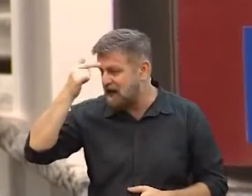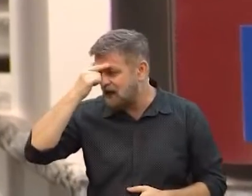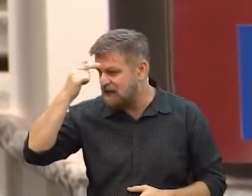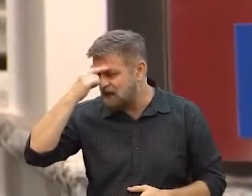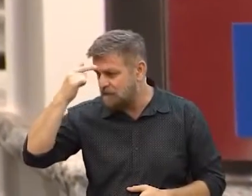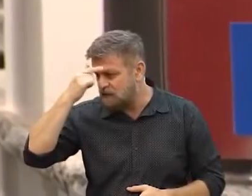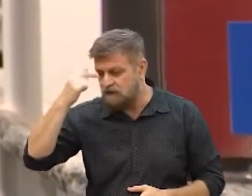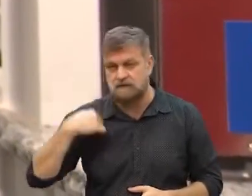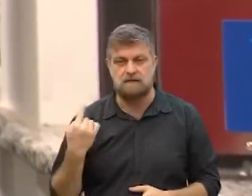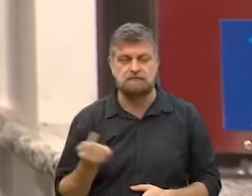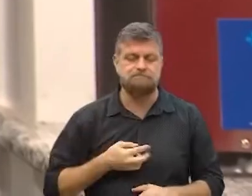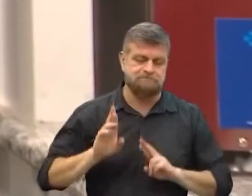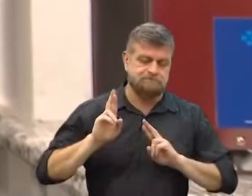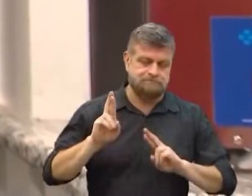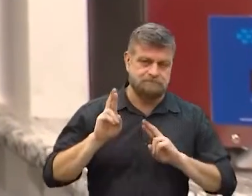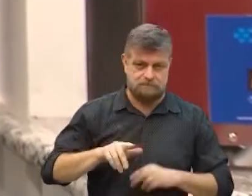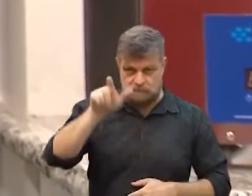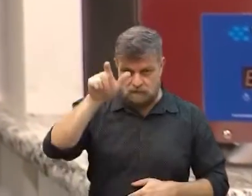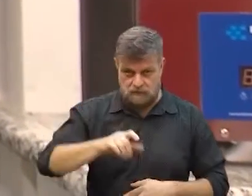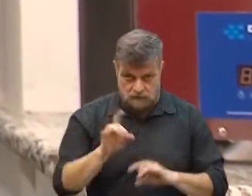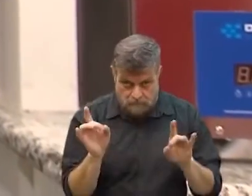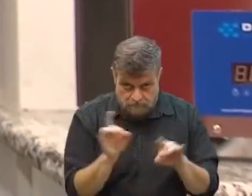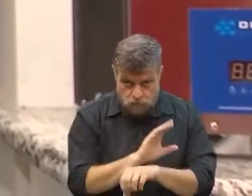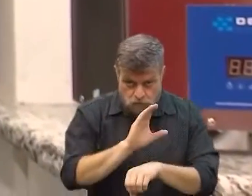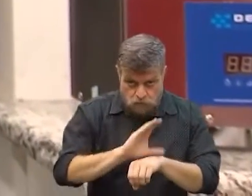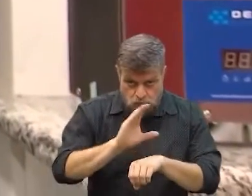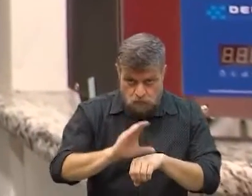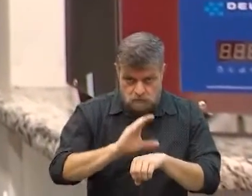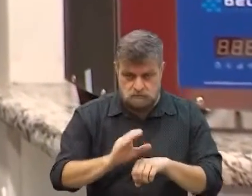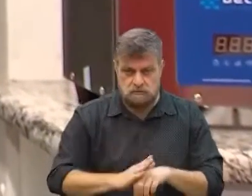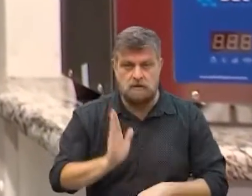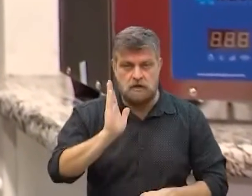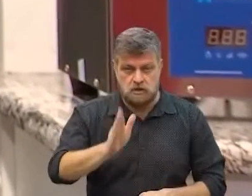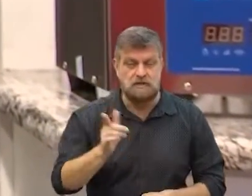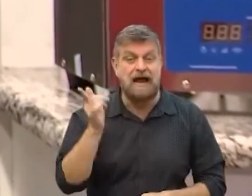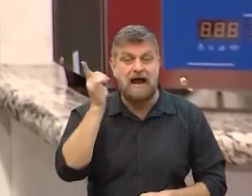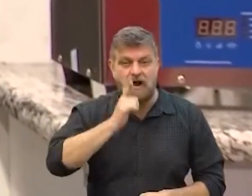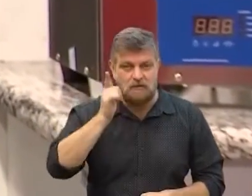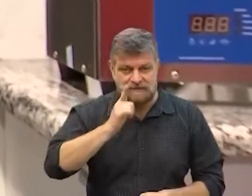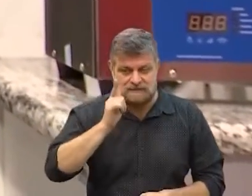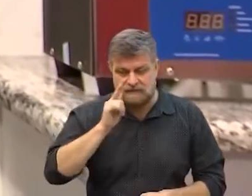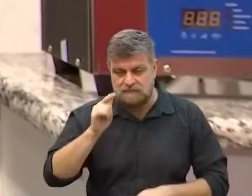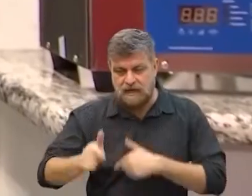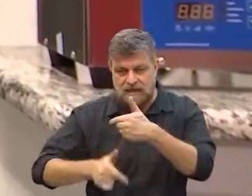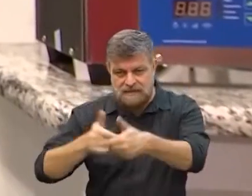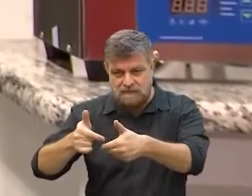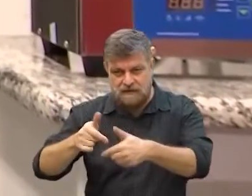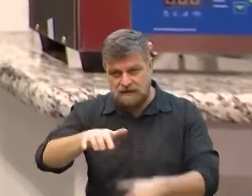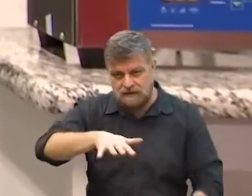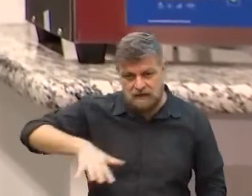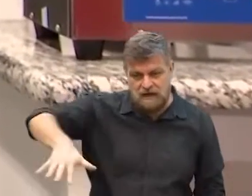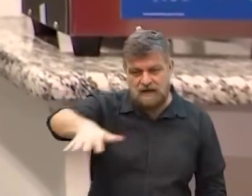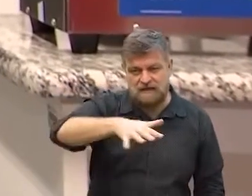a gente espera que ele, terminando o curso, já possa ingressar, né,